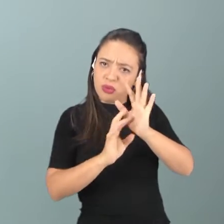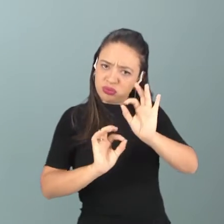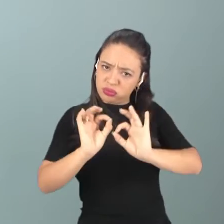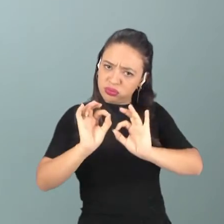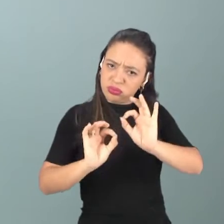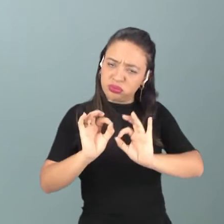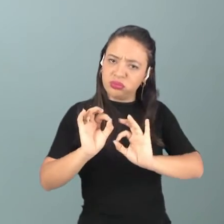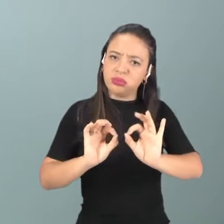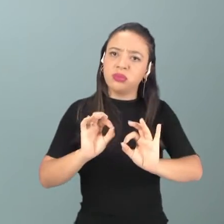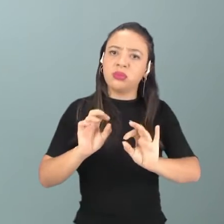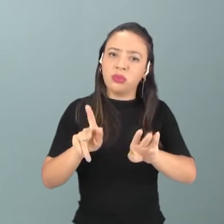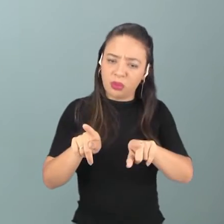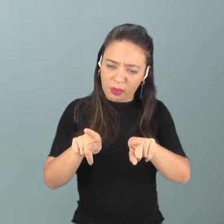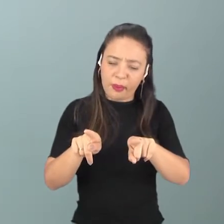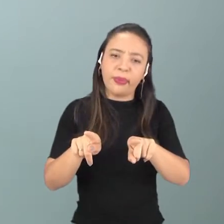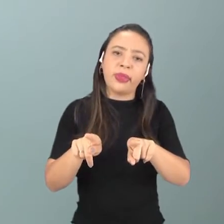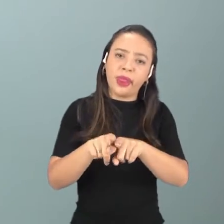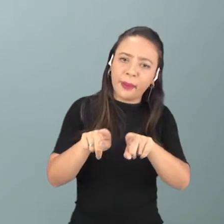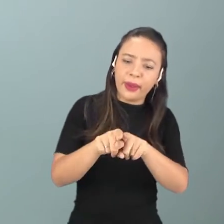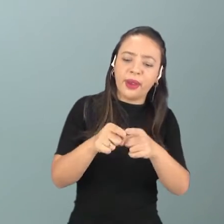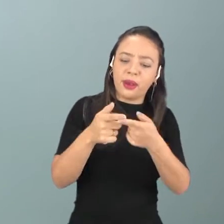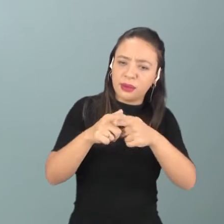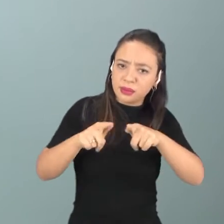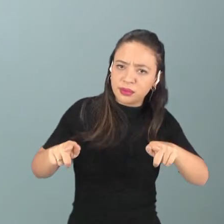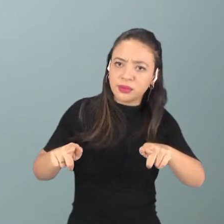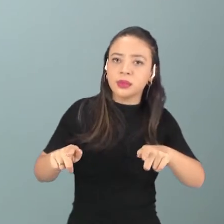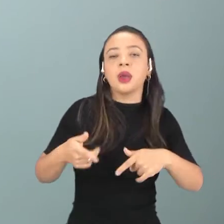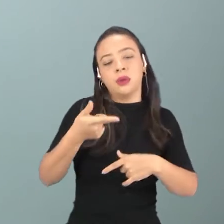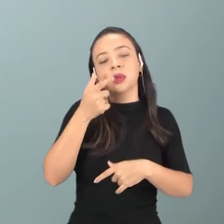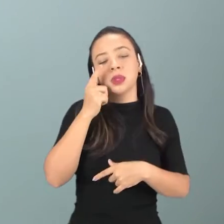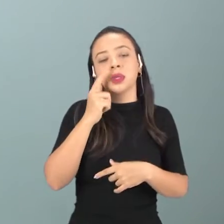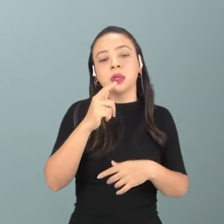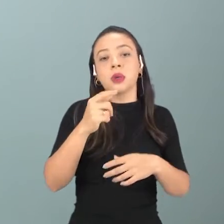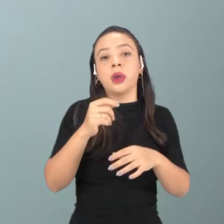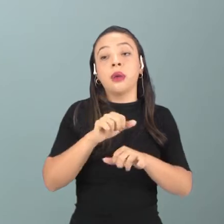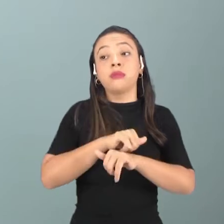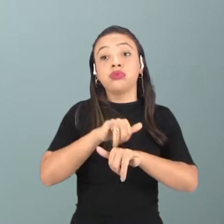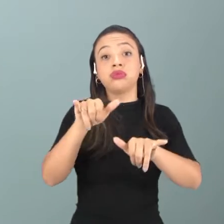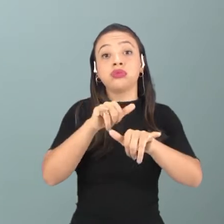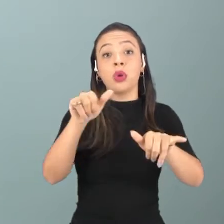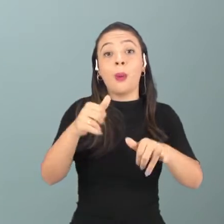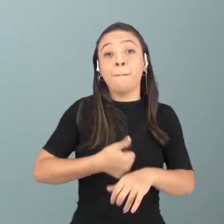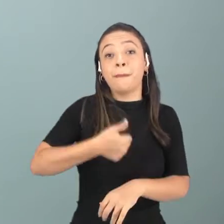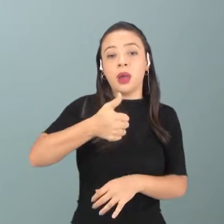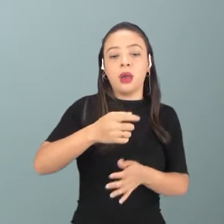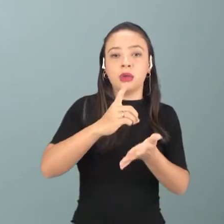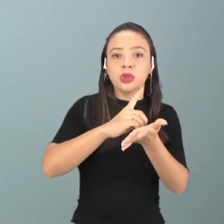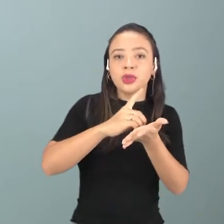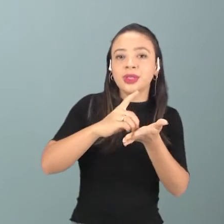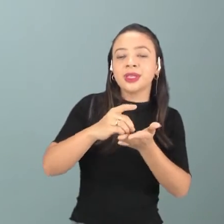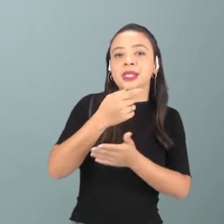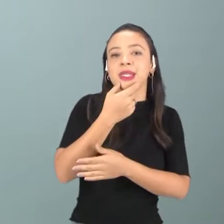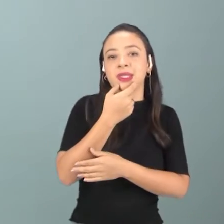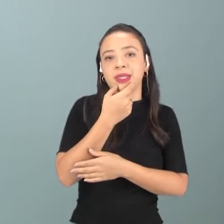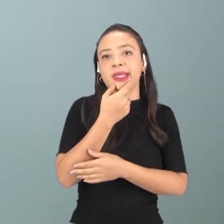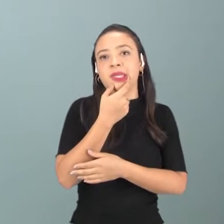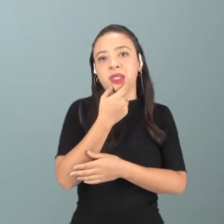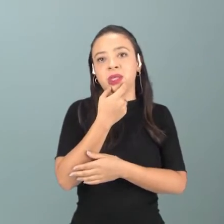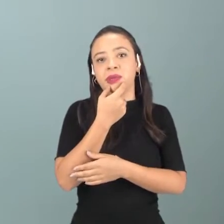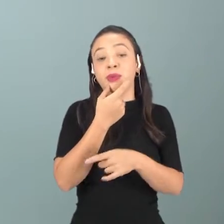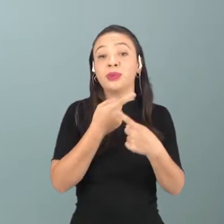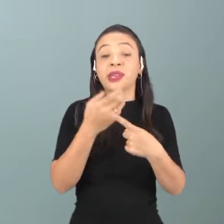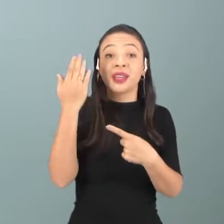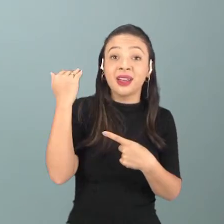da gramática, aí sim foi possível publicar o primeiro dicionário inglês, e isso foi um grande marco, porque aquela língua que ainda